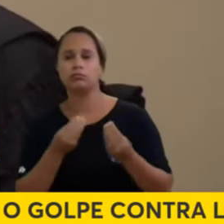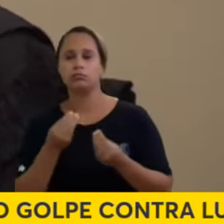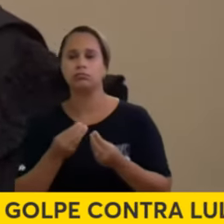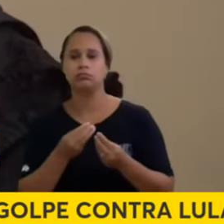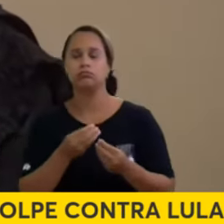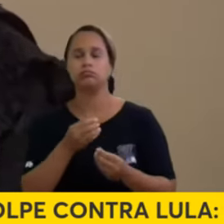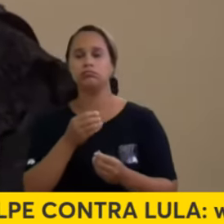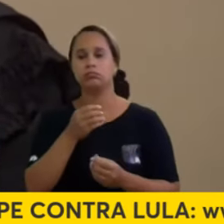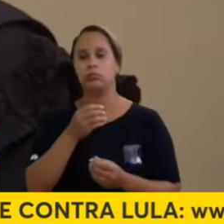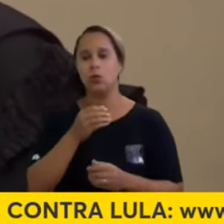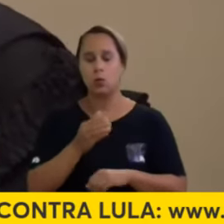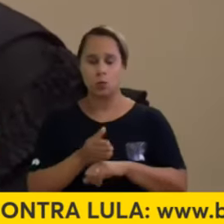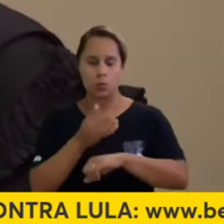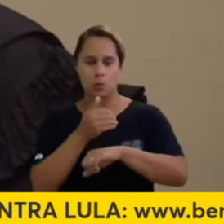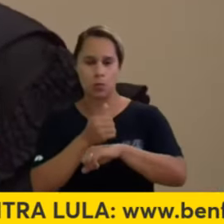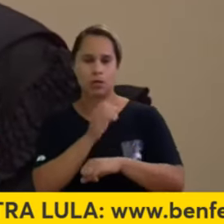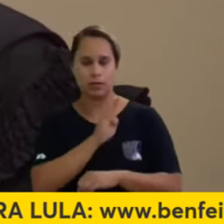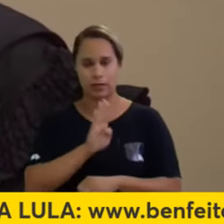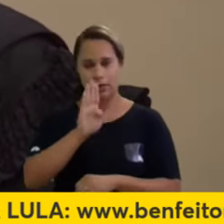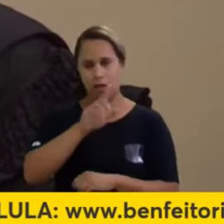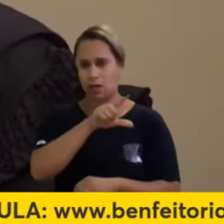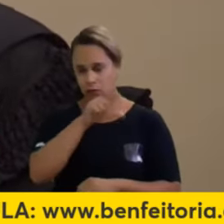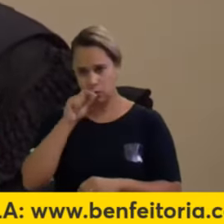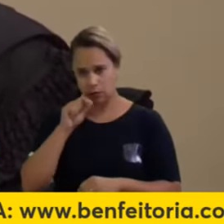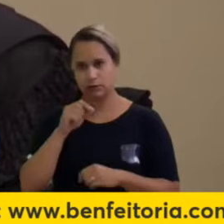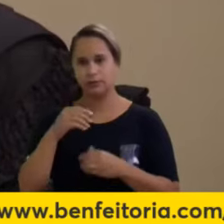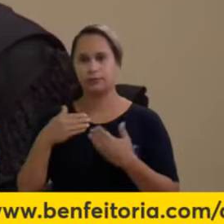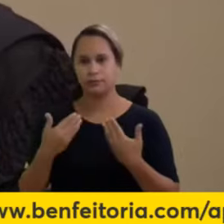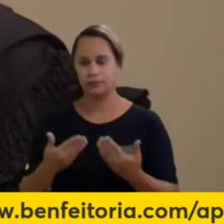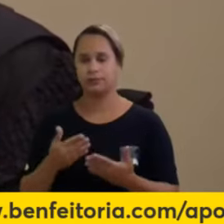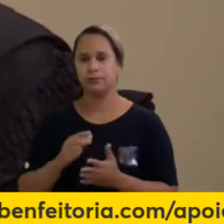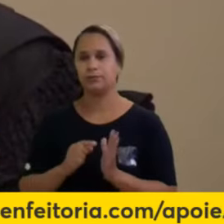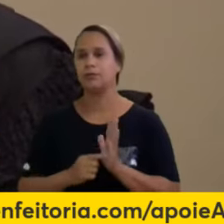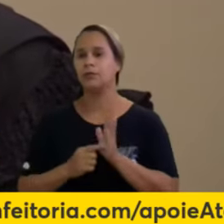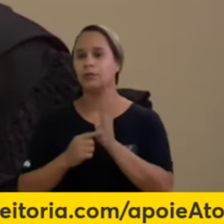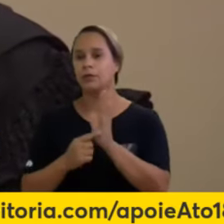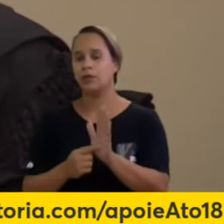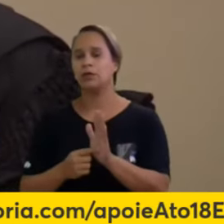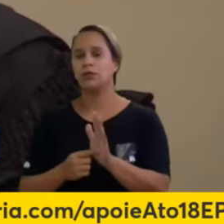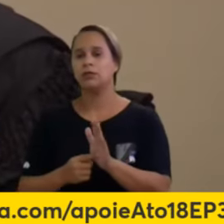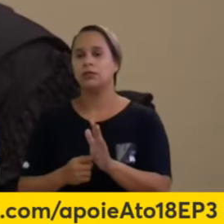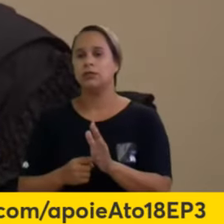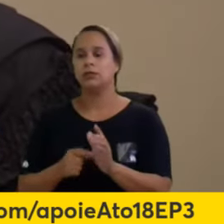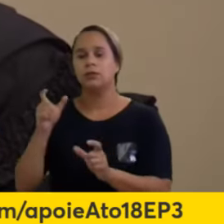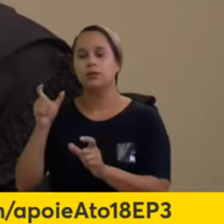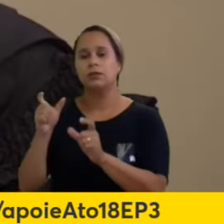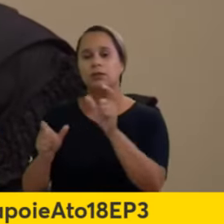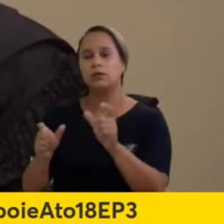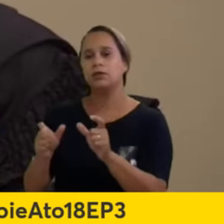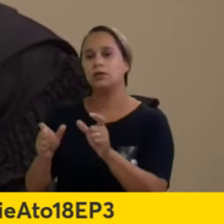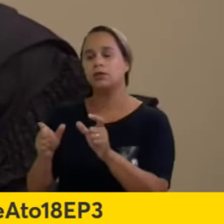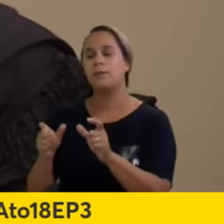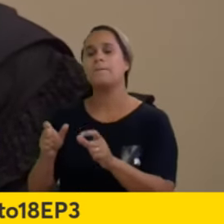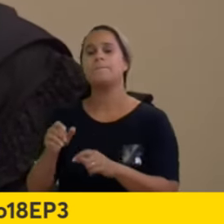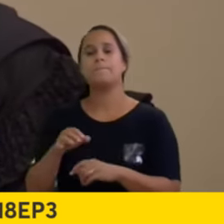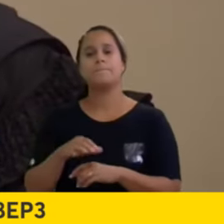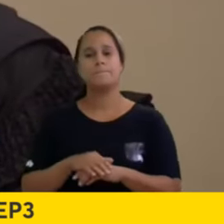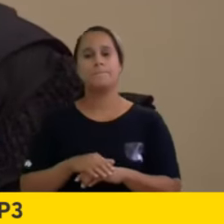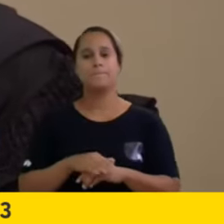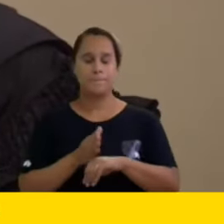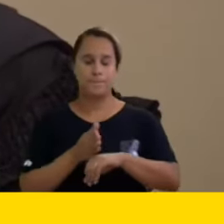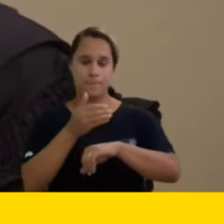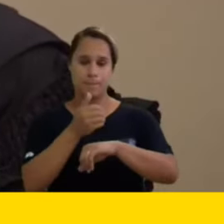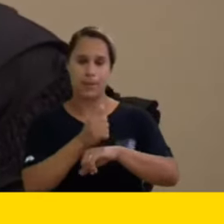Zed aqui eu faço menção a menção expressa ao partido e aos seguintes pré-candidatos Sérgio Fernando moro ne le